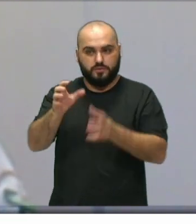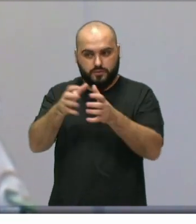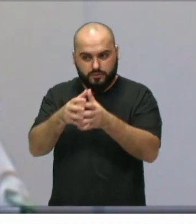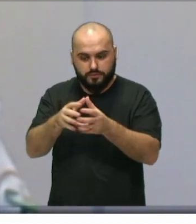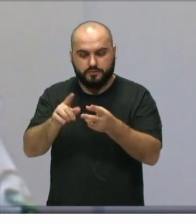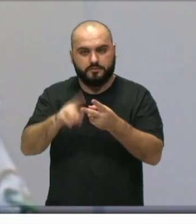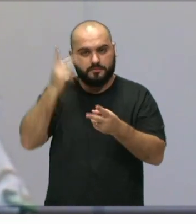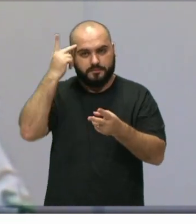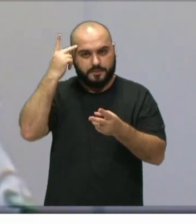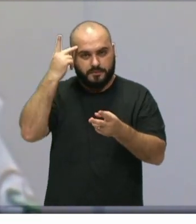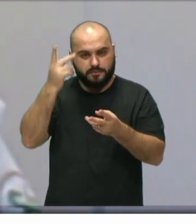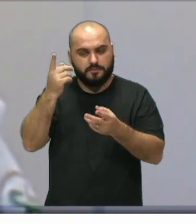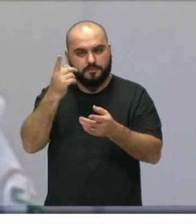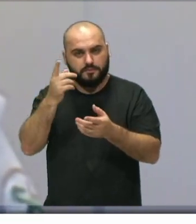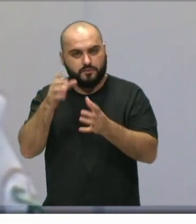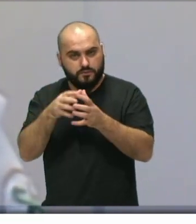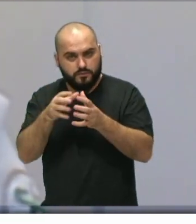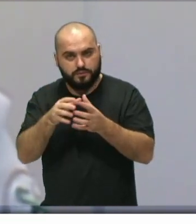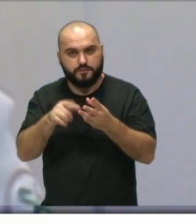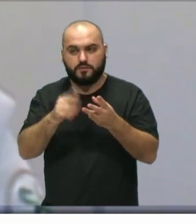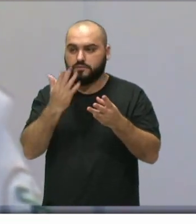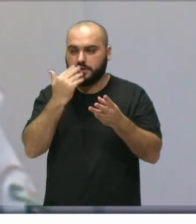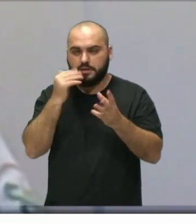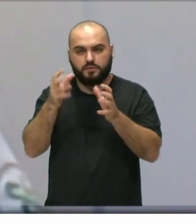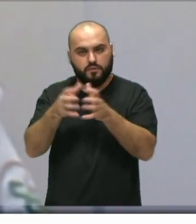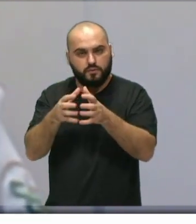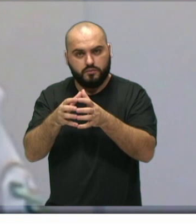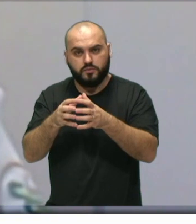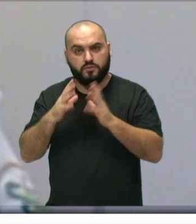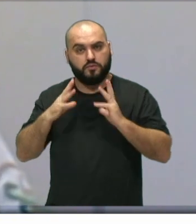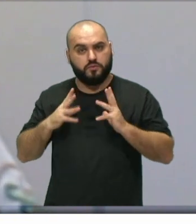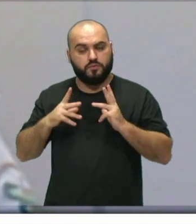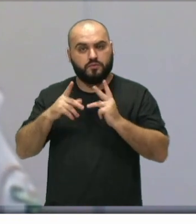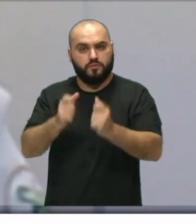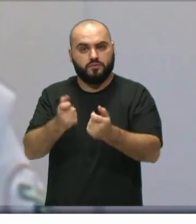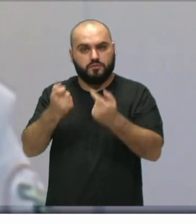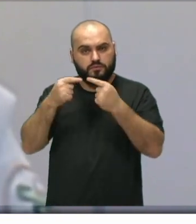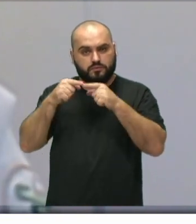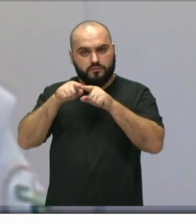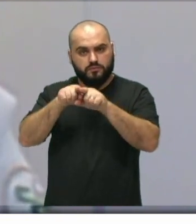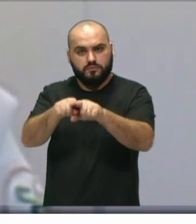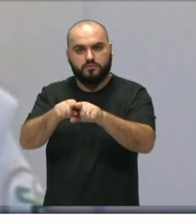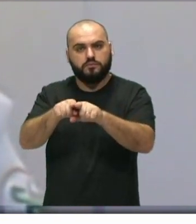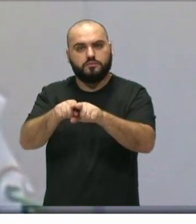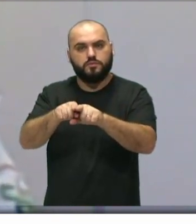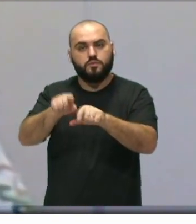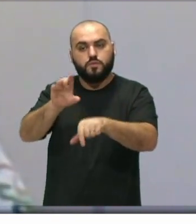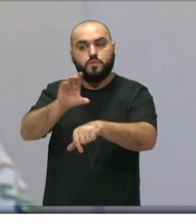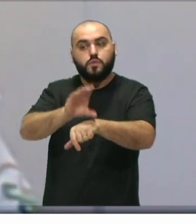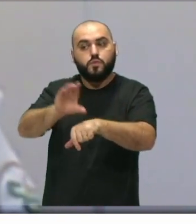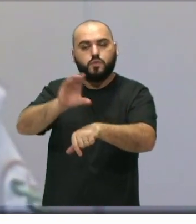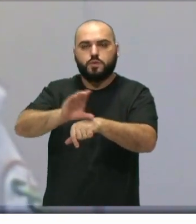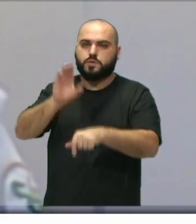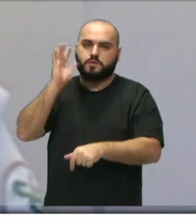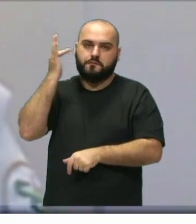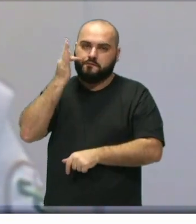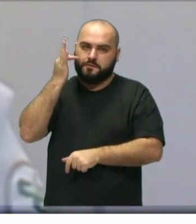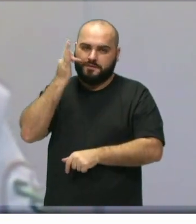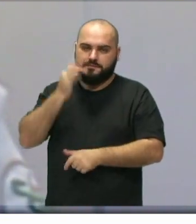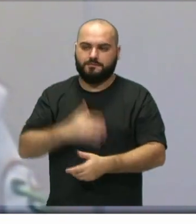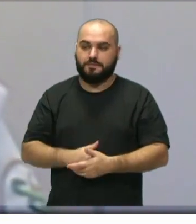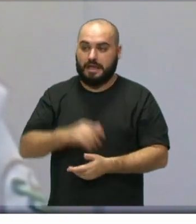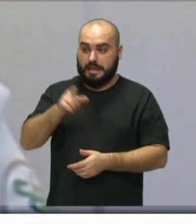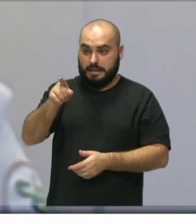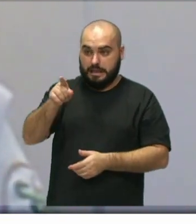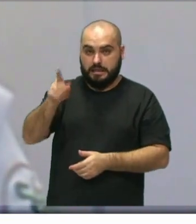grupo, nutrição em grupo, todos vinculados aos respectivos cursos da universidade. E ainda elas